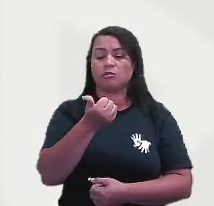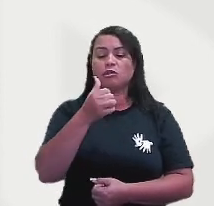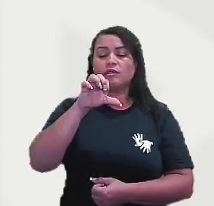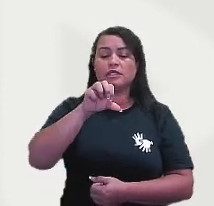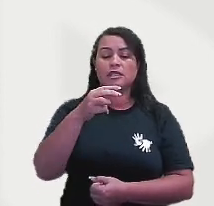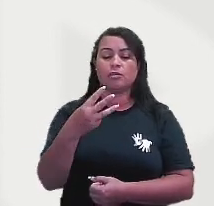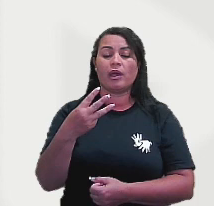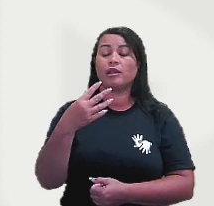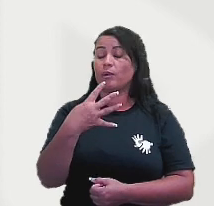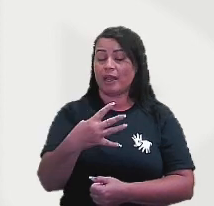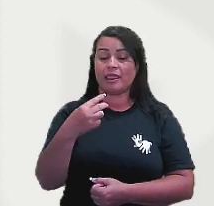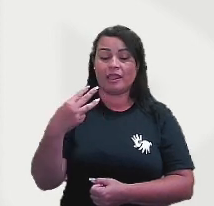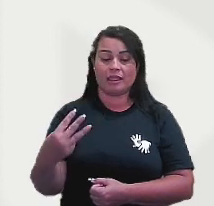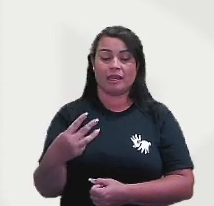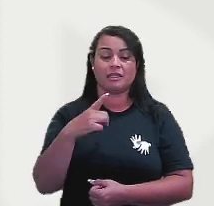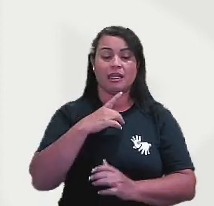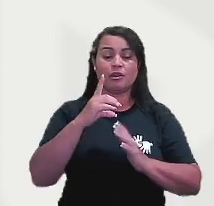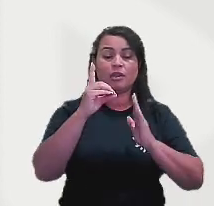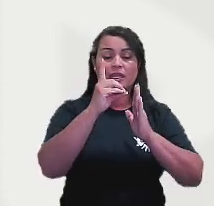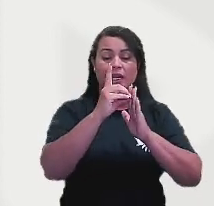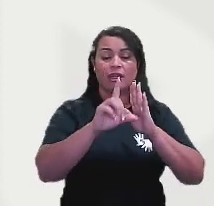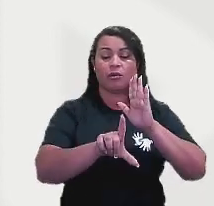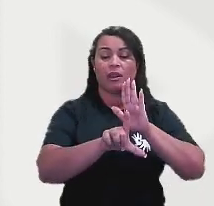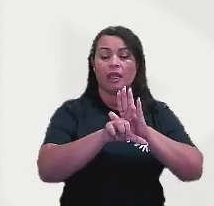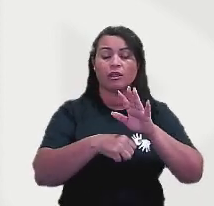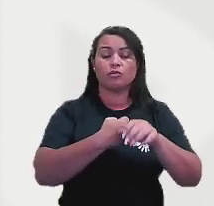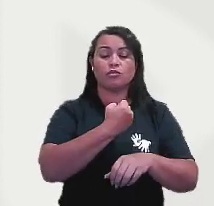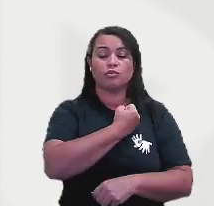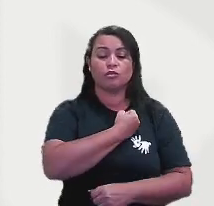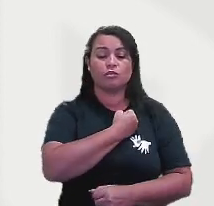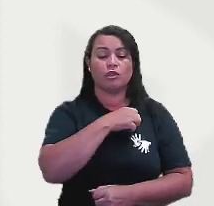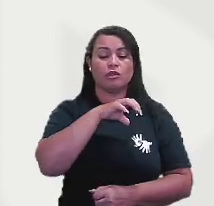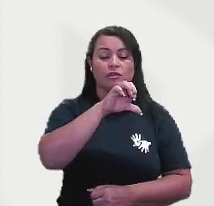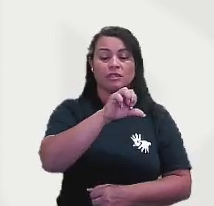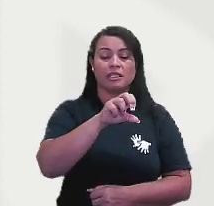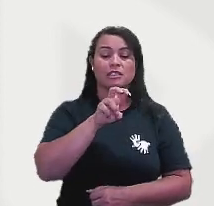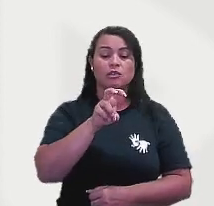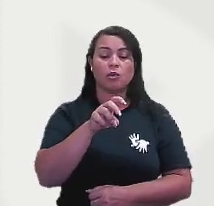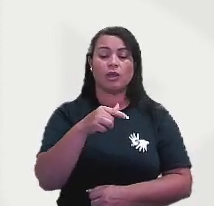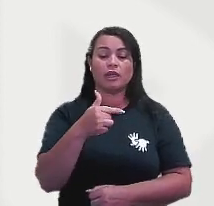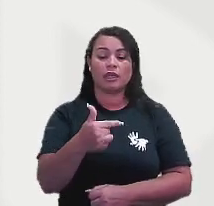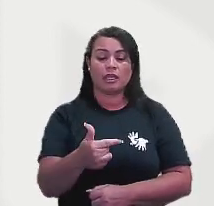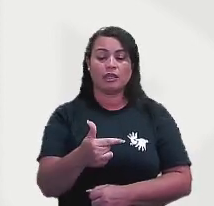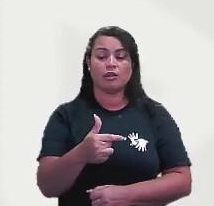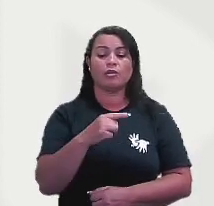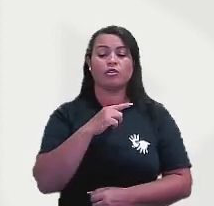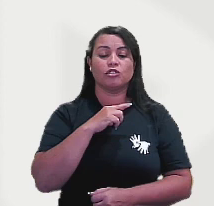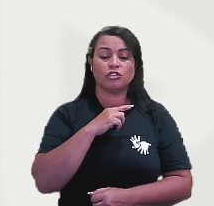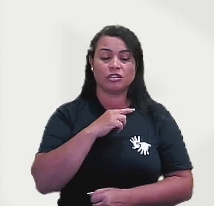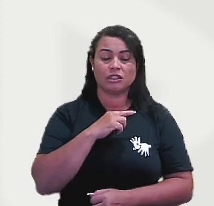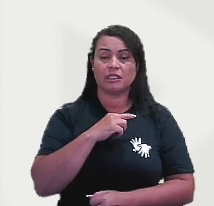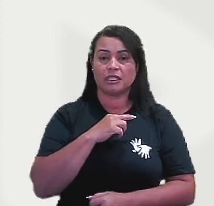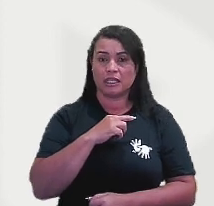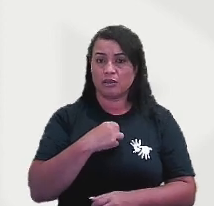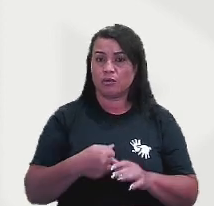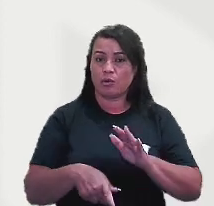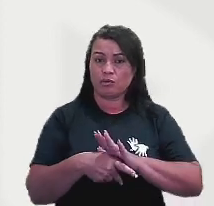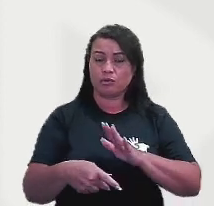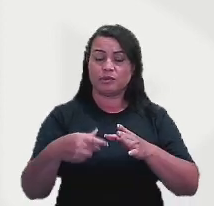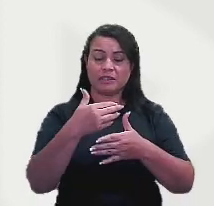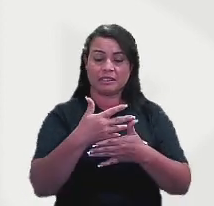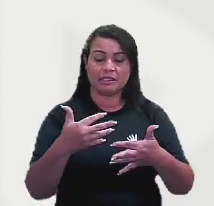pelo Decreto-Lei Estadual número 952 para município, comarca, termo e